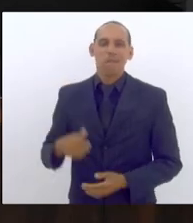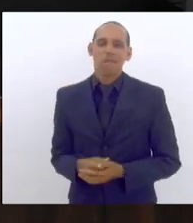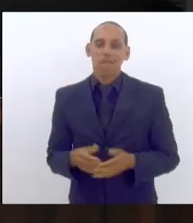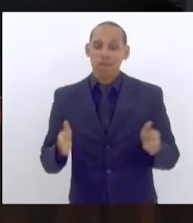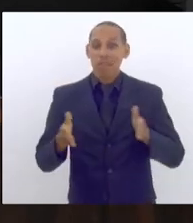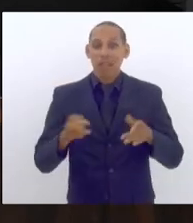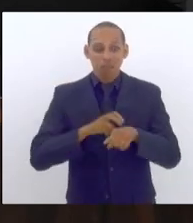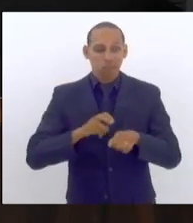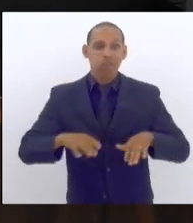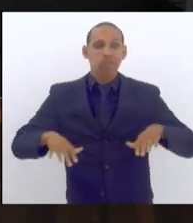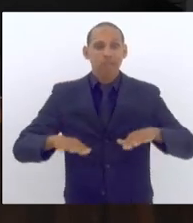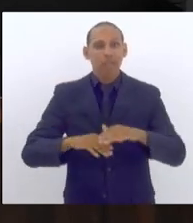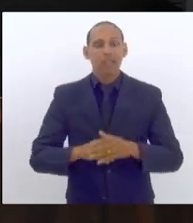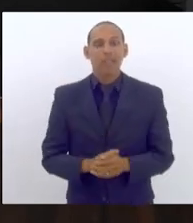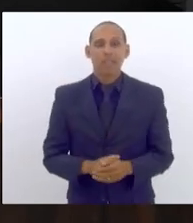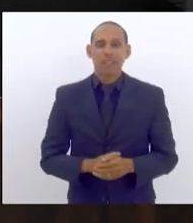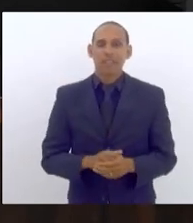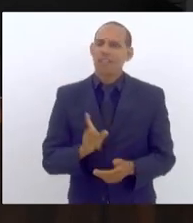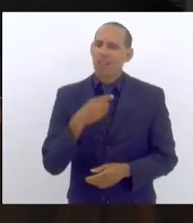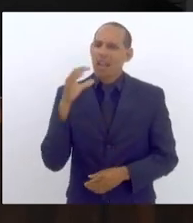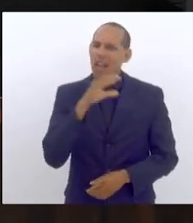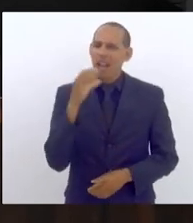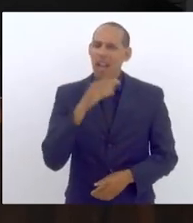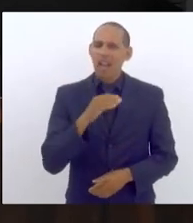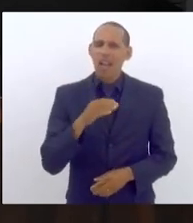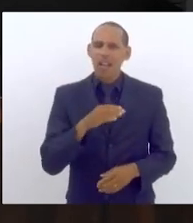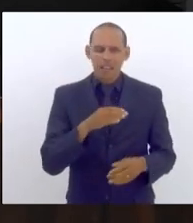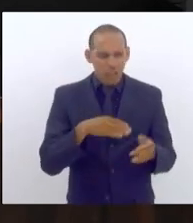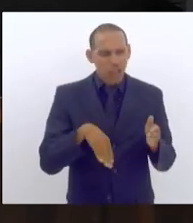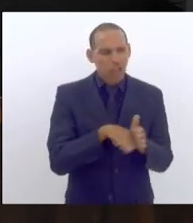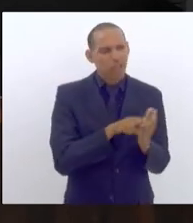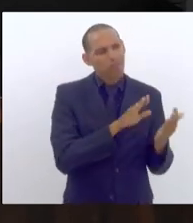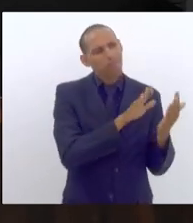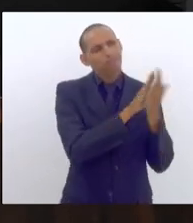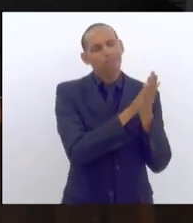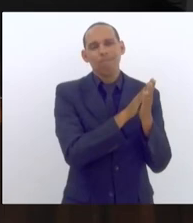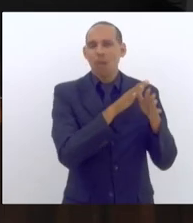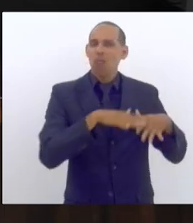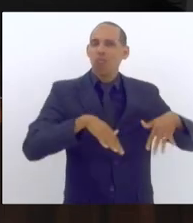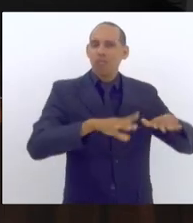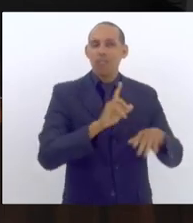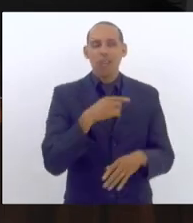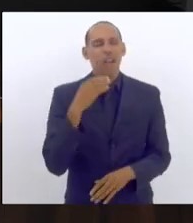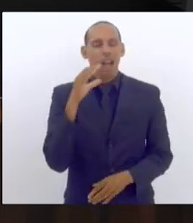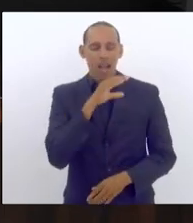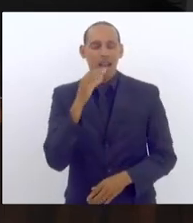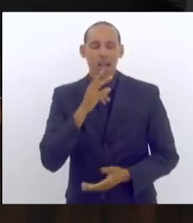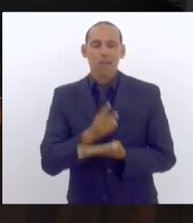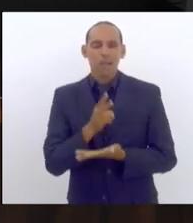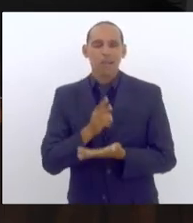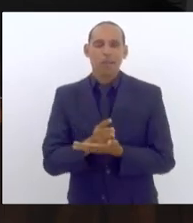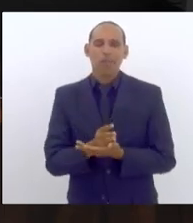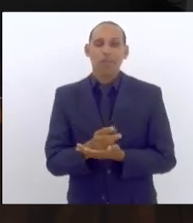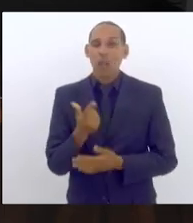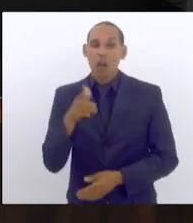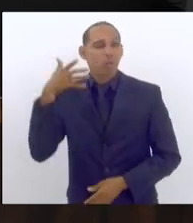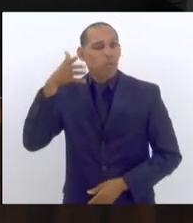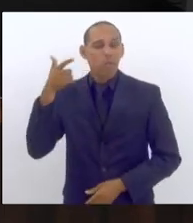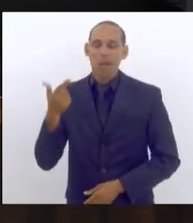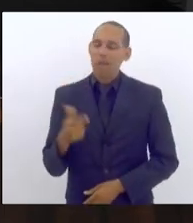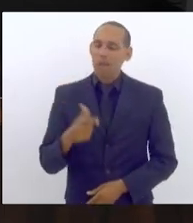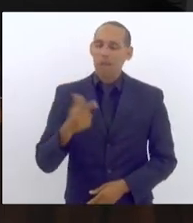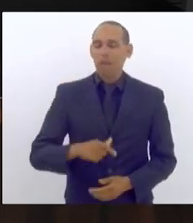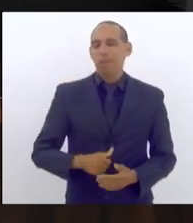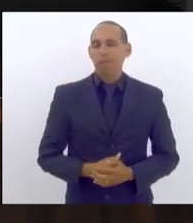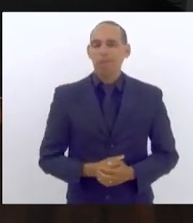momento de pandemia, e a gente tinha pressa de chegar à população. É, nós, como temos pressa até hoje. Não havendo mais oradores